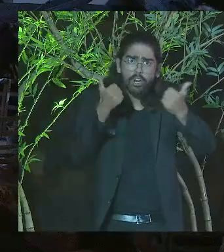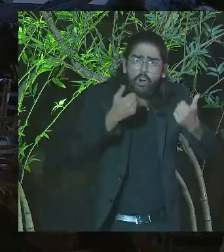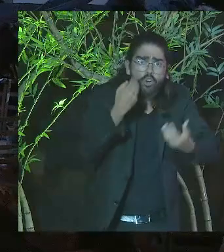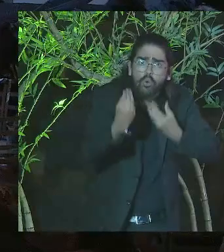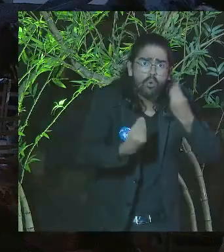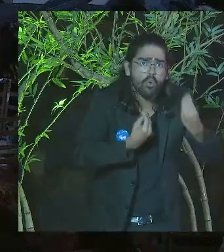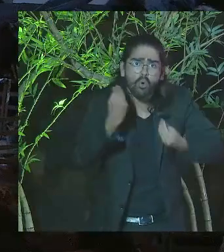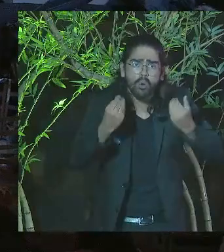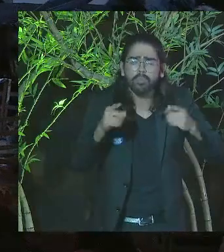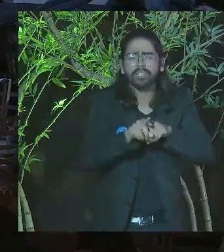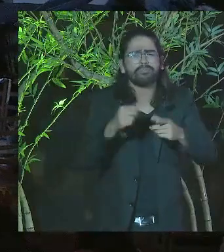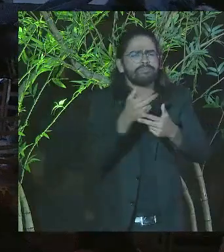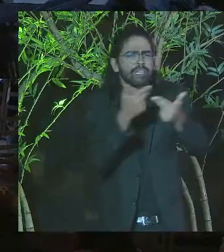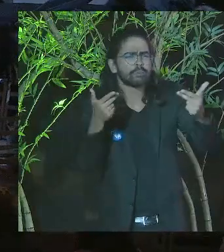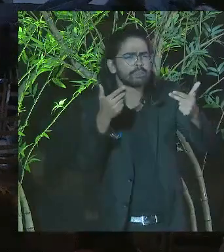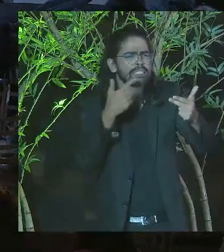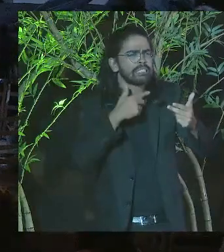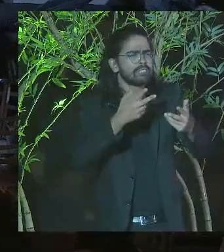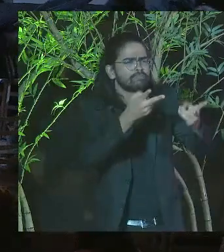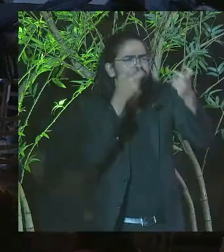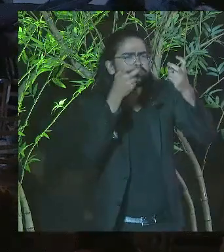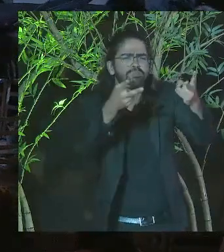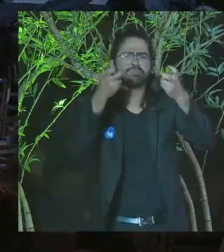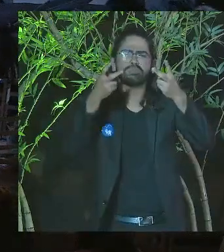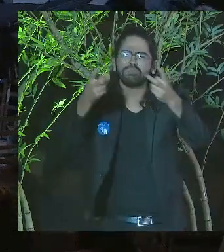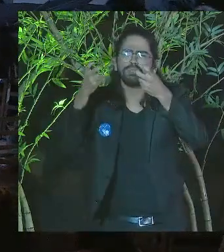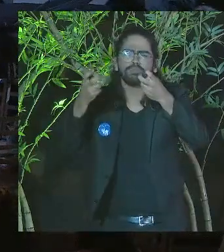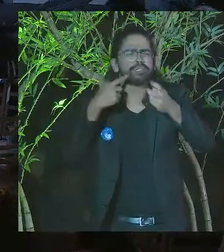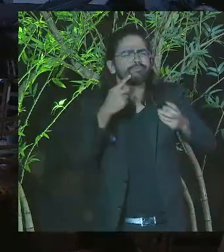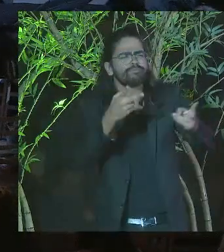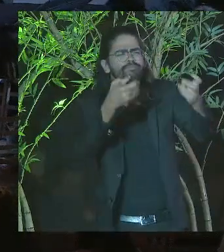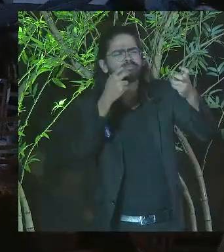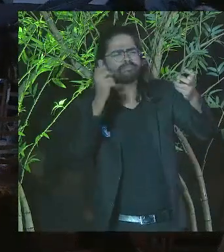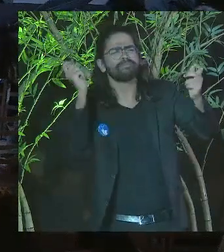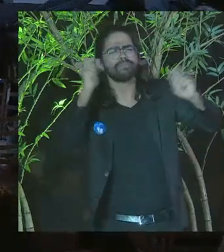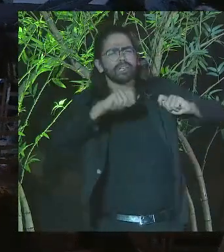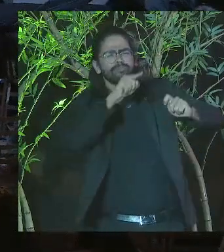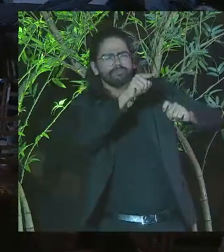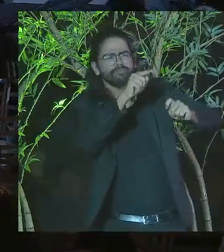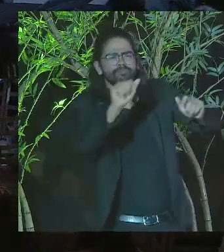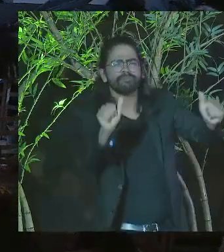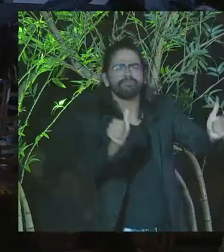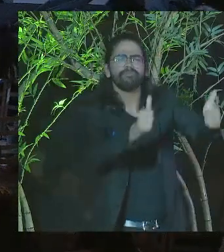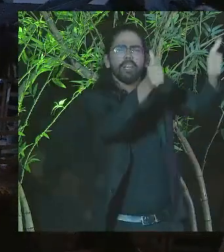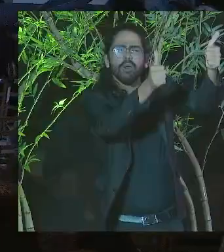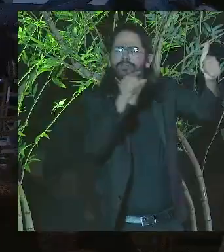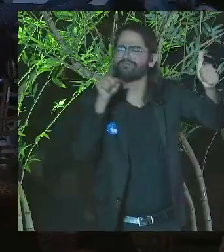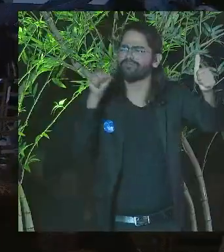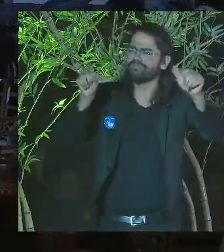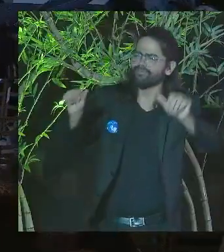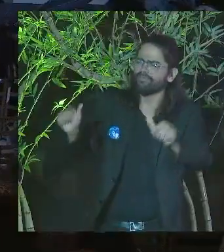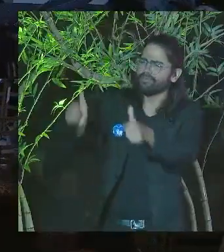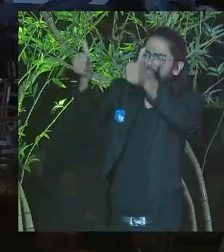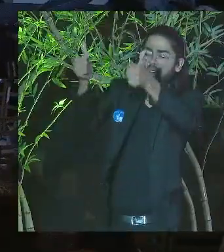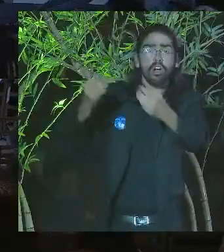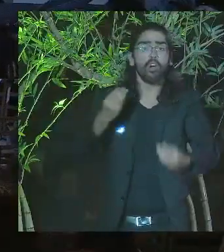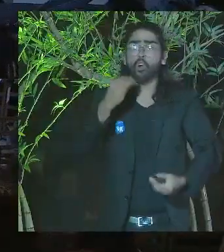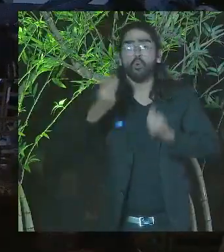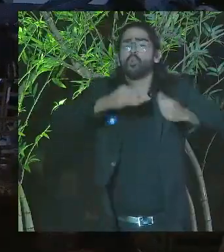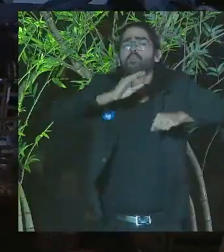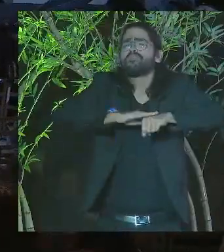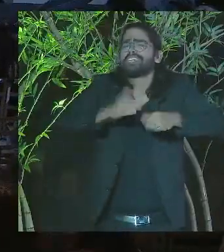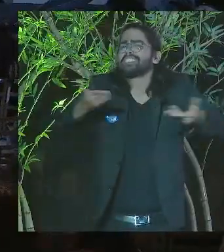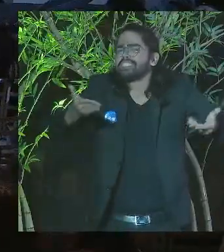que eu consigo ver pelo que está conhecido, e eu consigo projetar uma realidade melhor do que aquilo que eu consigo